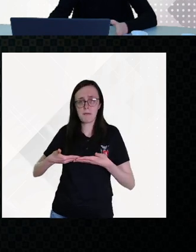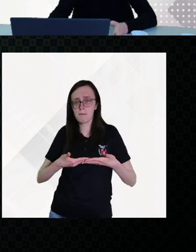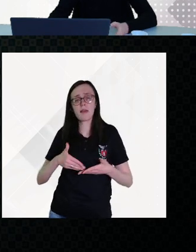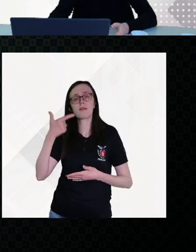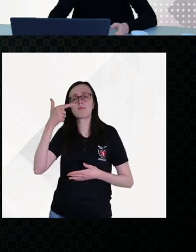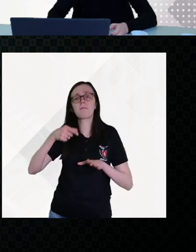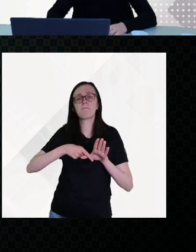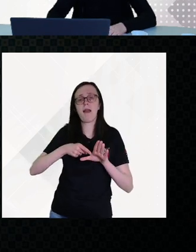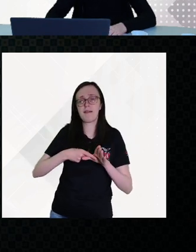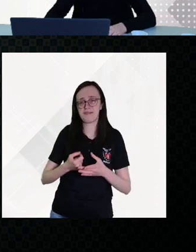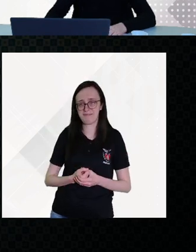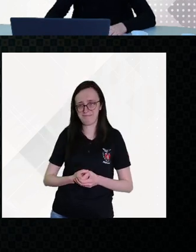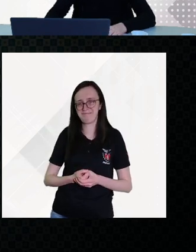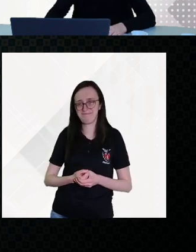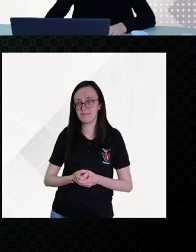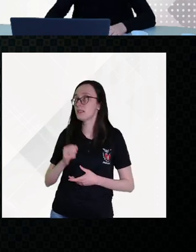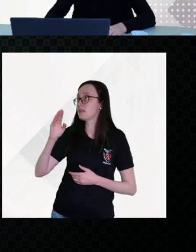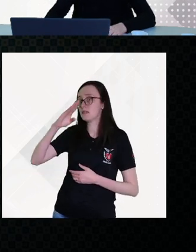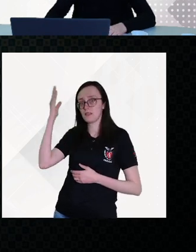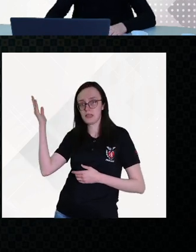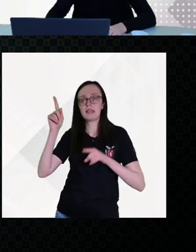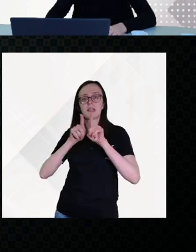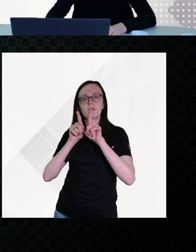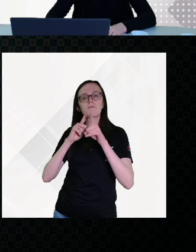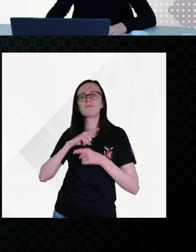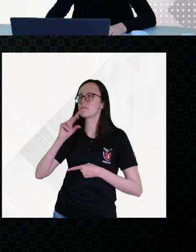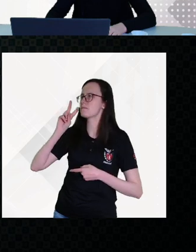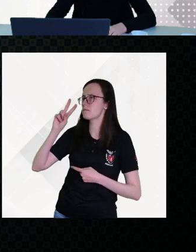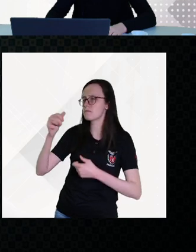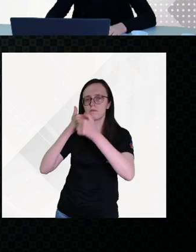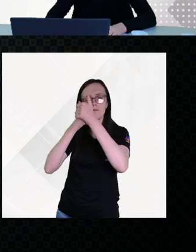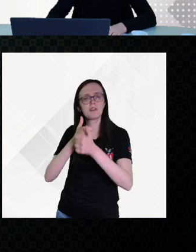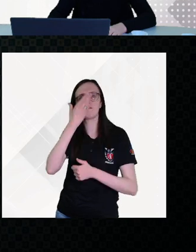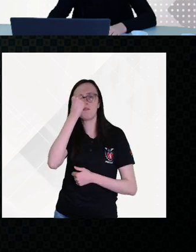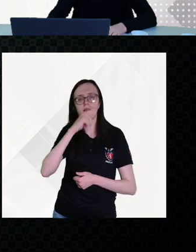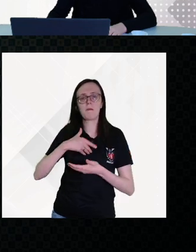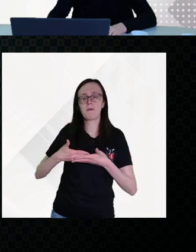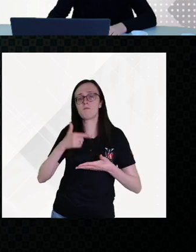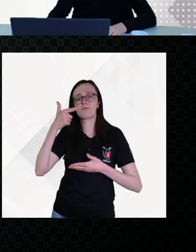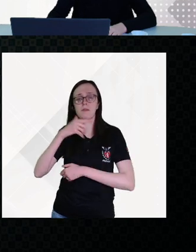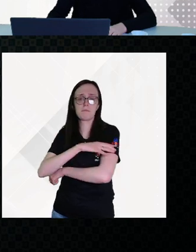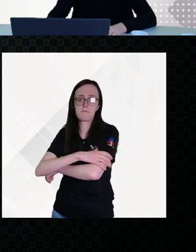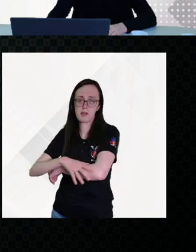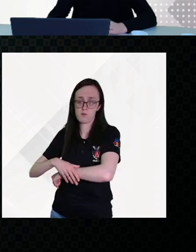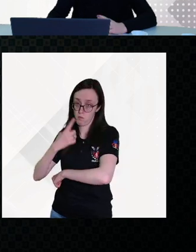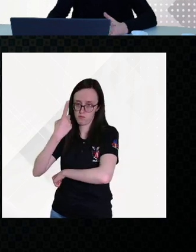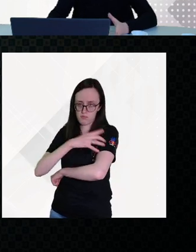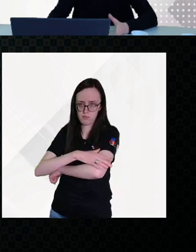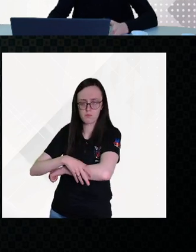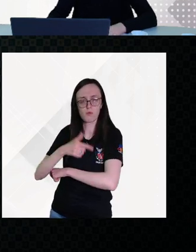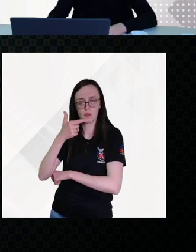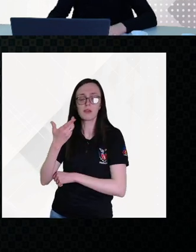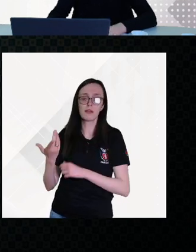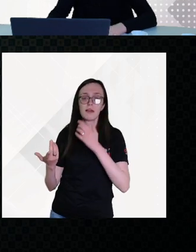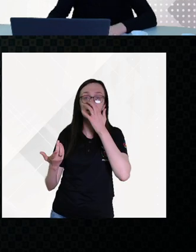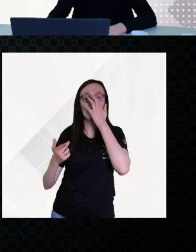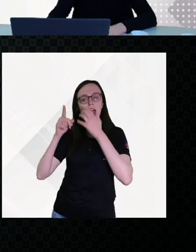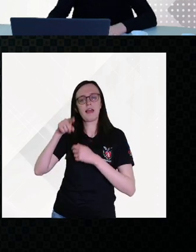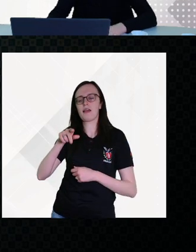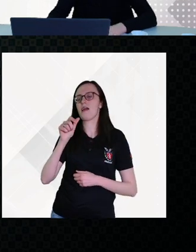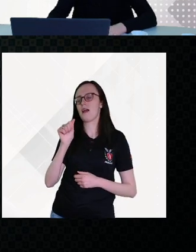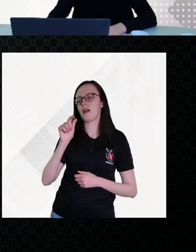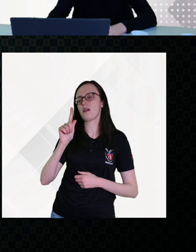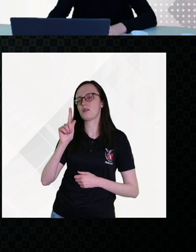pé, e a nossa foto de um bebê à direita é um bebê sem o braço, um dos braços. Então, isso seria uma